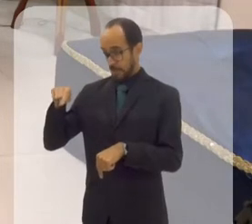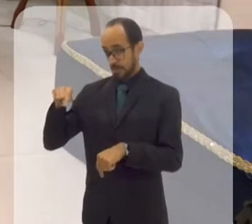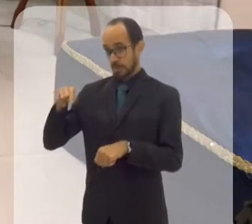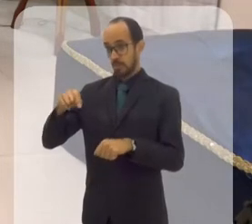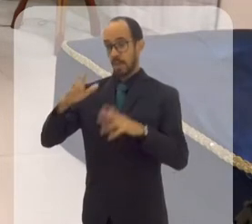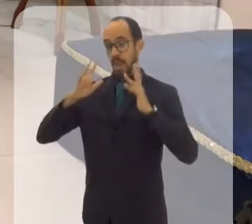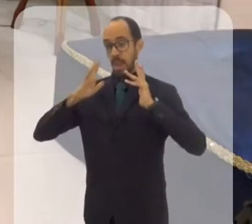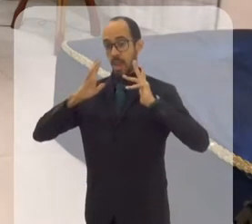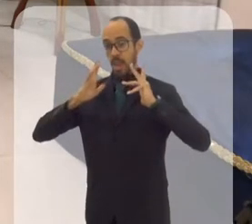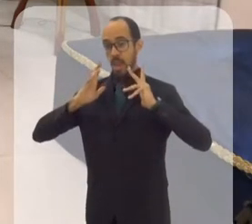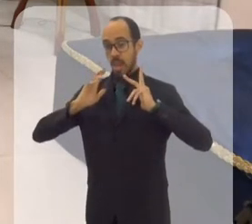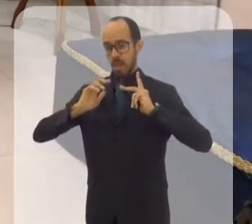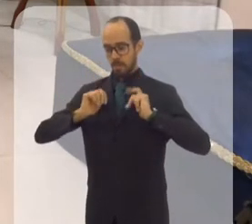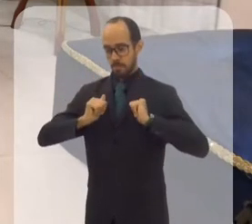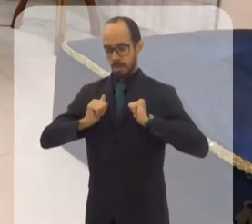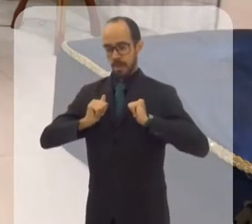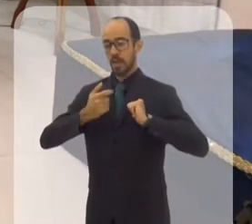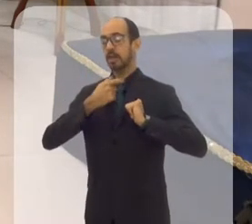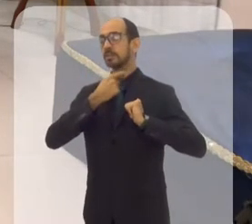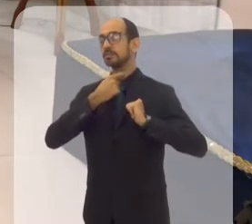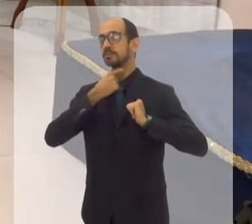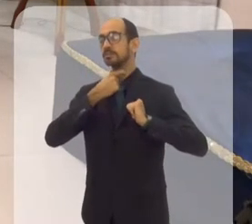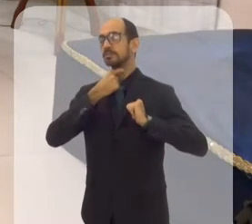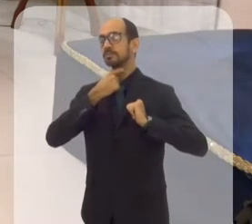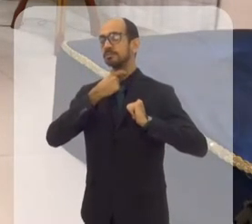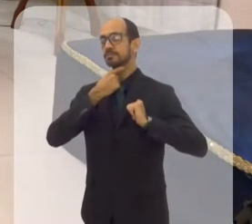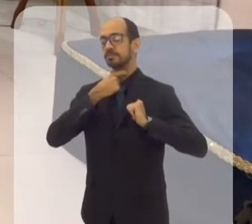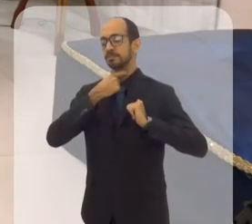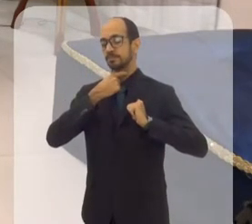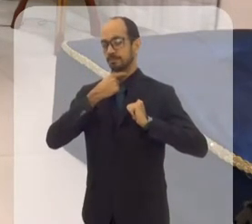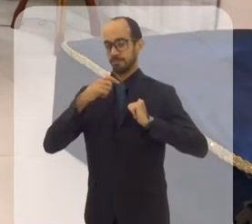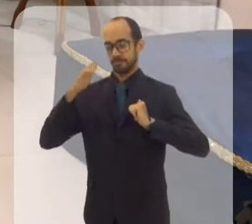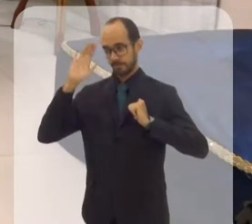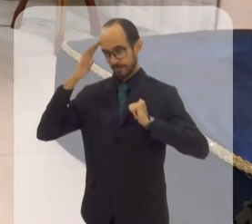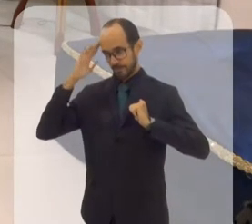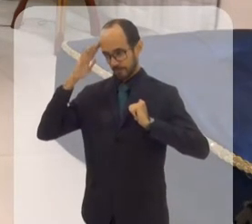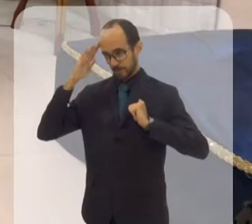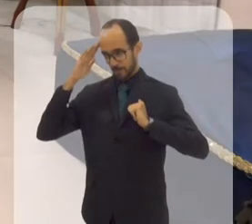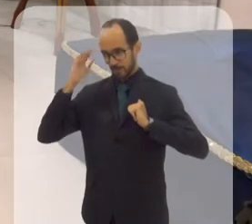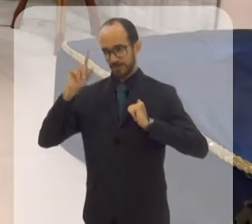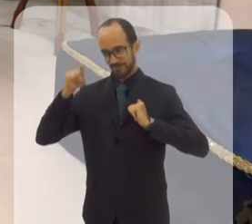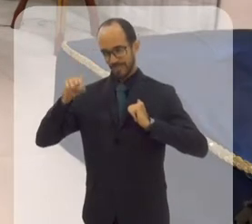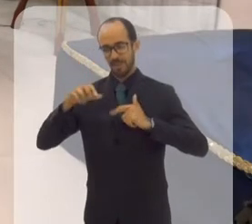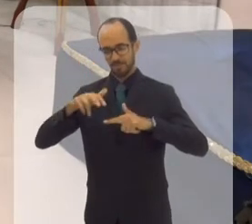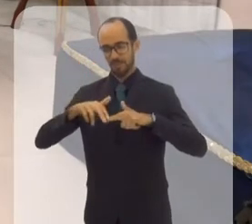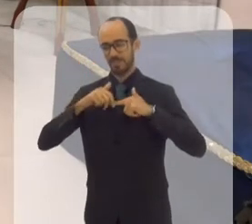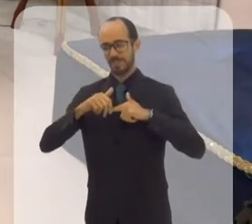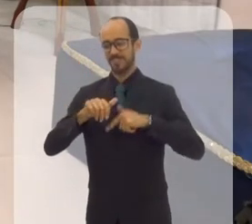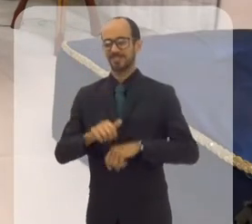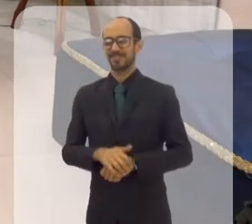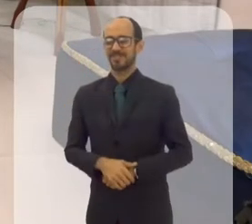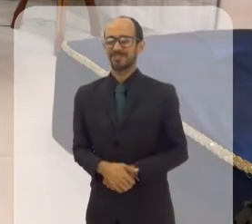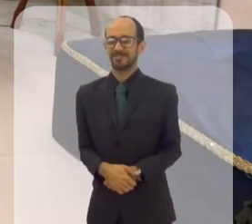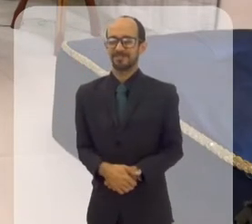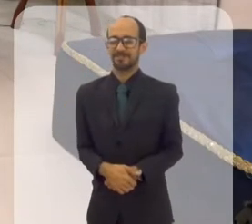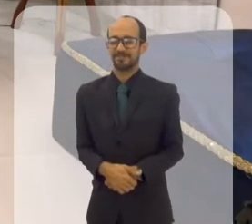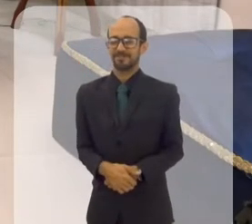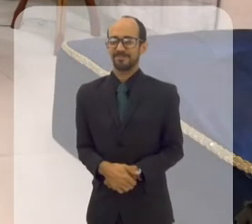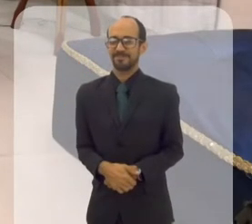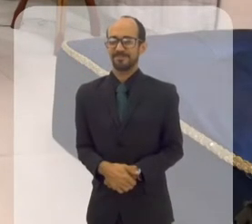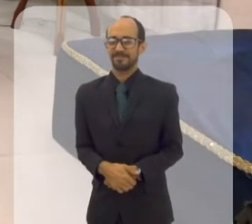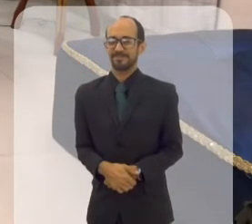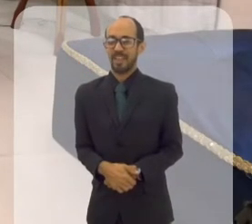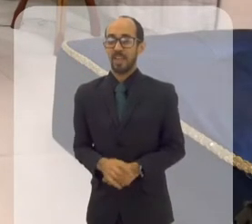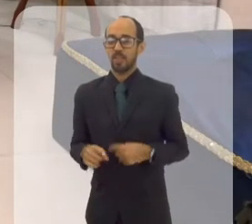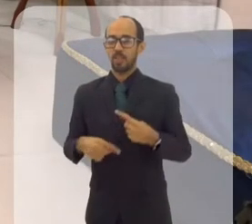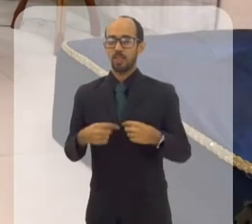vai, também vai limpando os canais aqui da glote. Entendeu? Esse também é uma das causas.